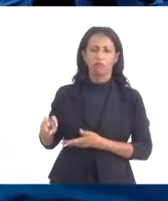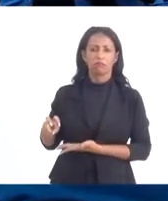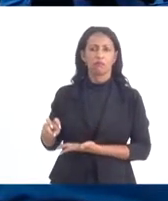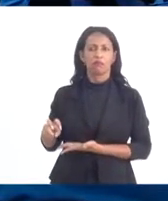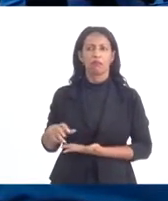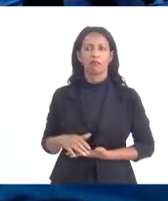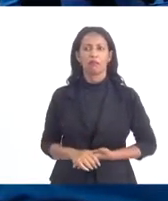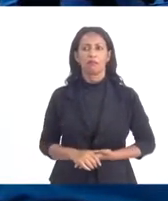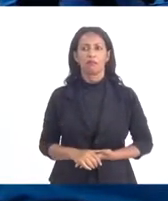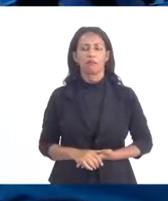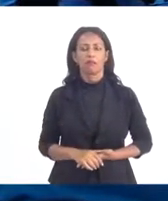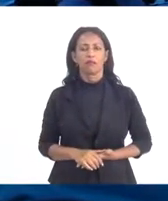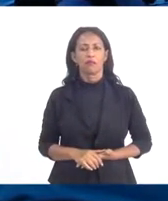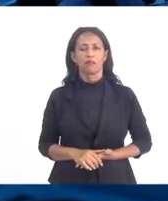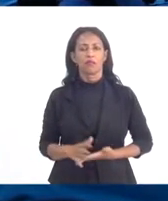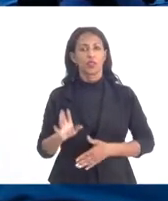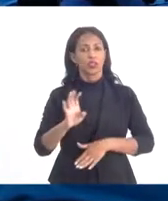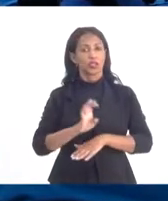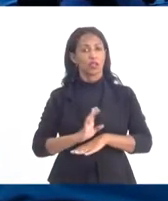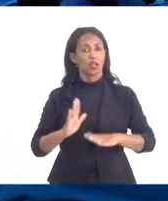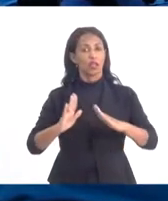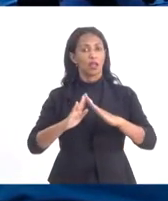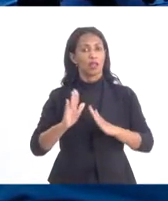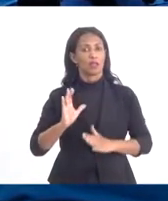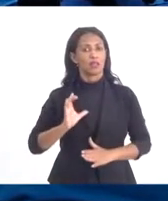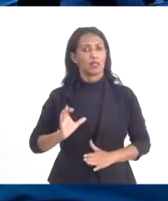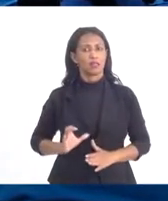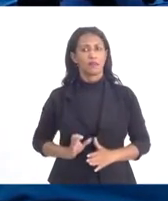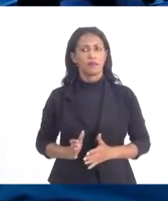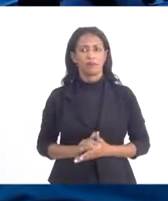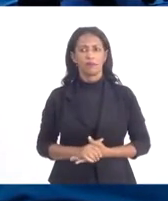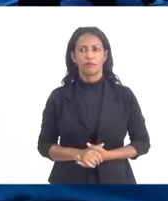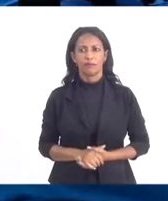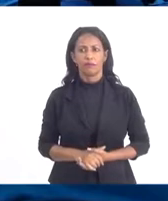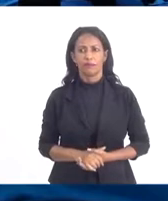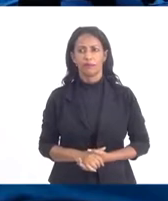Subsecretário de Estado da Casa Civil, vem para representar o governador aqui.